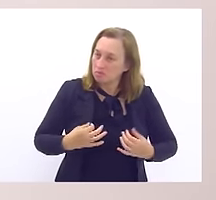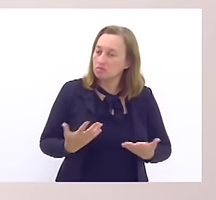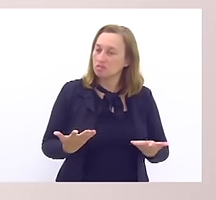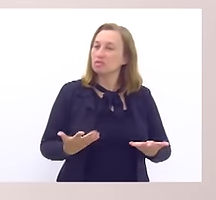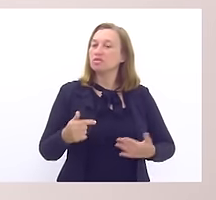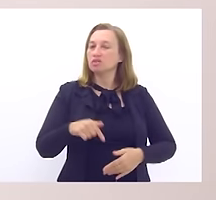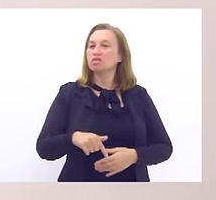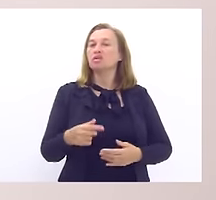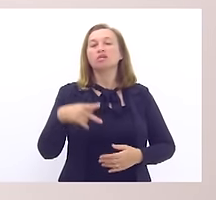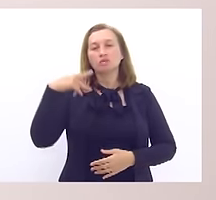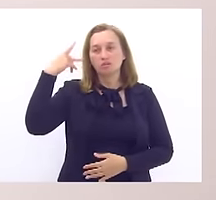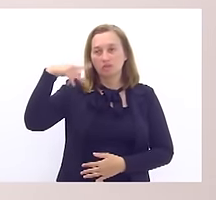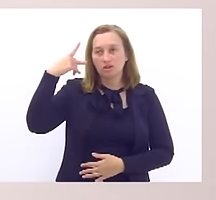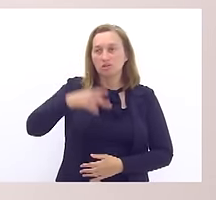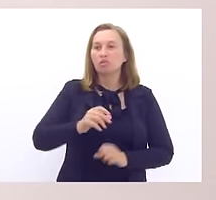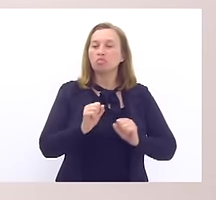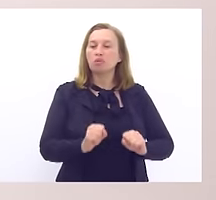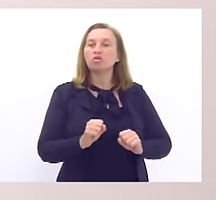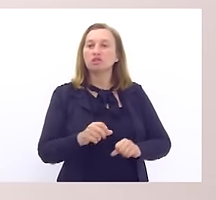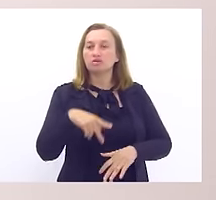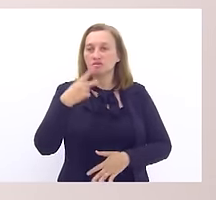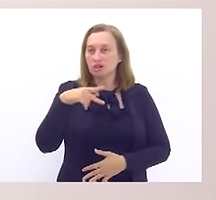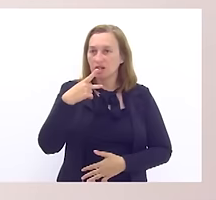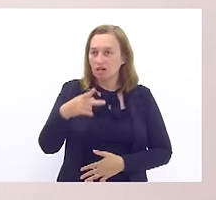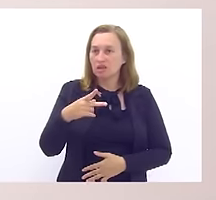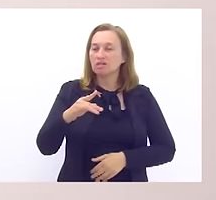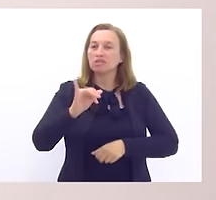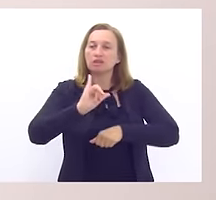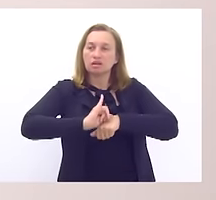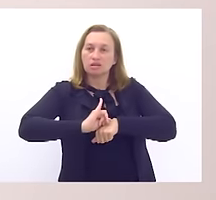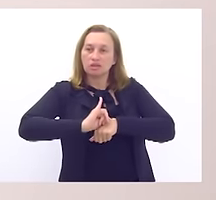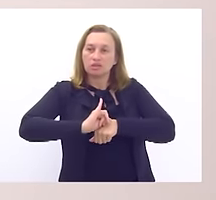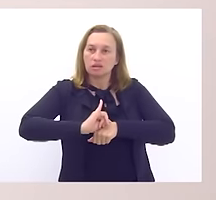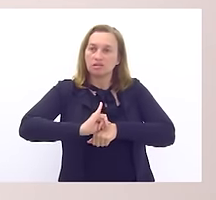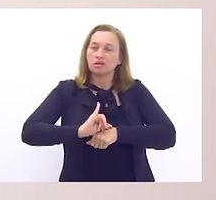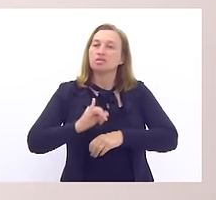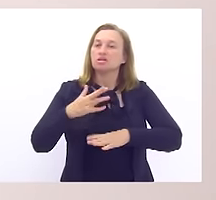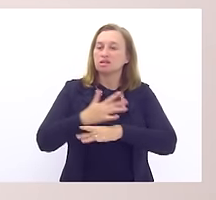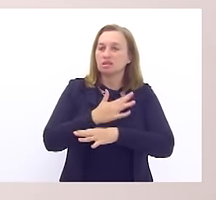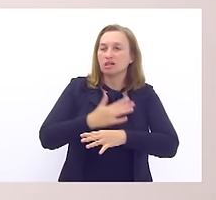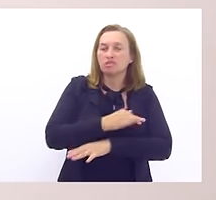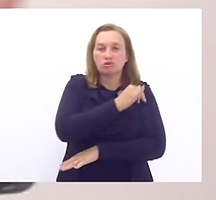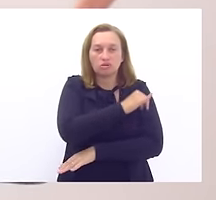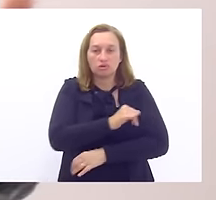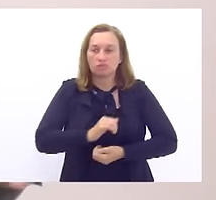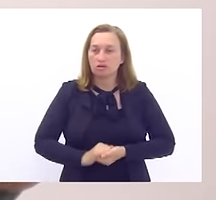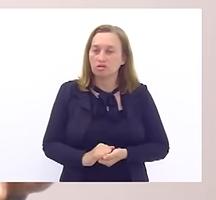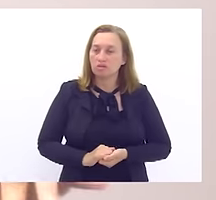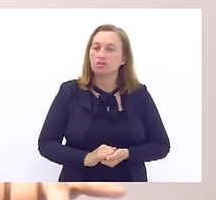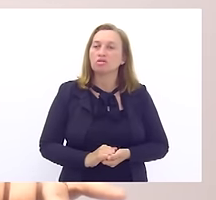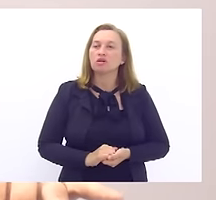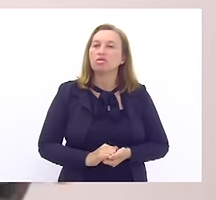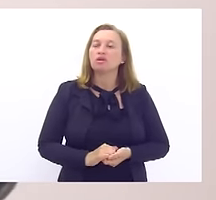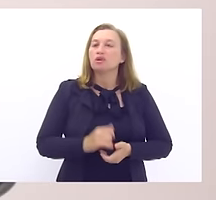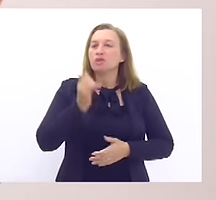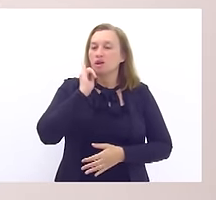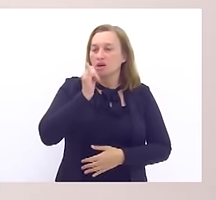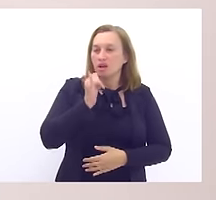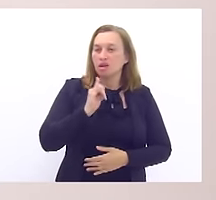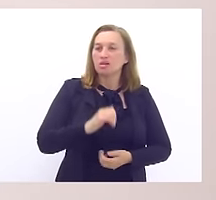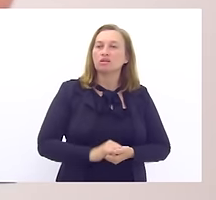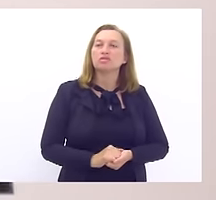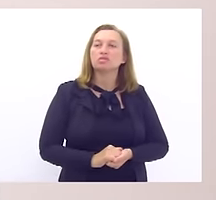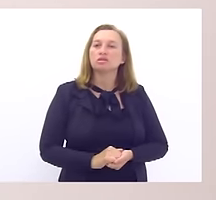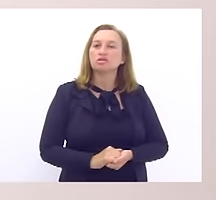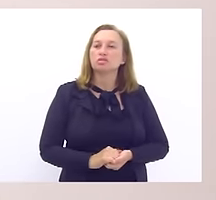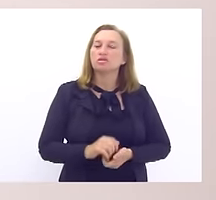tá aqui como Vereador podendo externar isso na capital na maior cidade do estado mas o relato que eu ia dizer quando eu digo